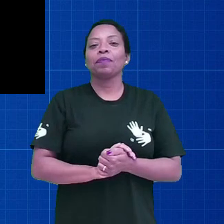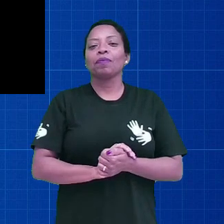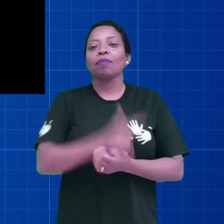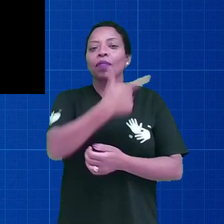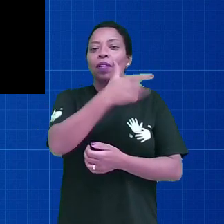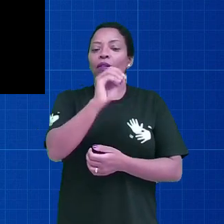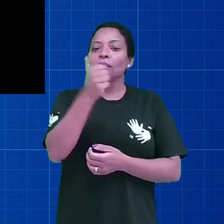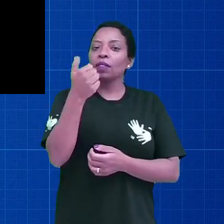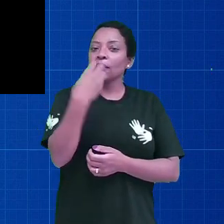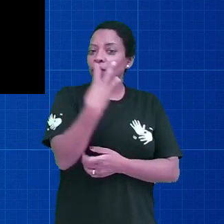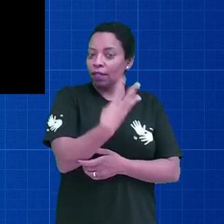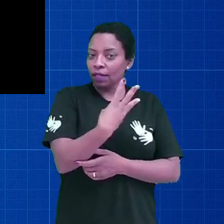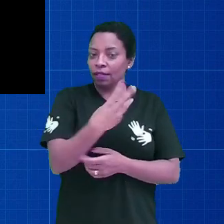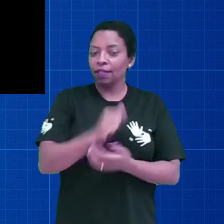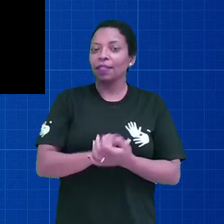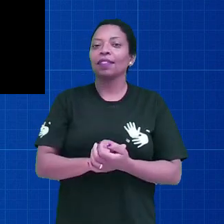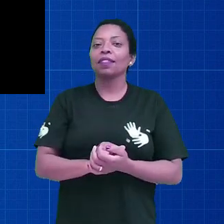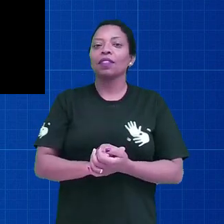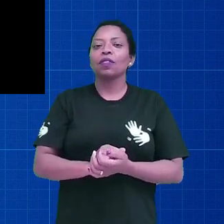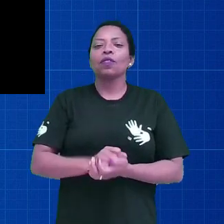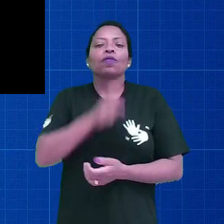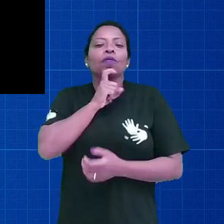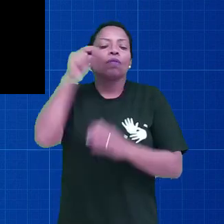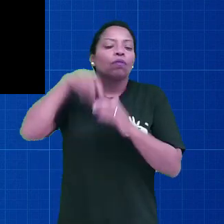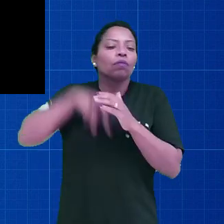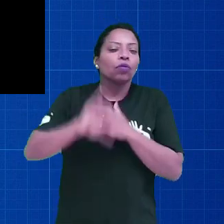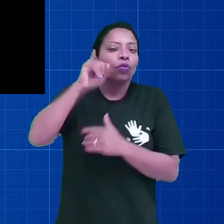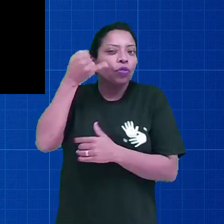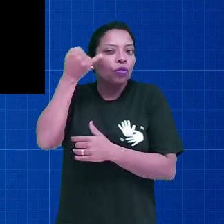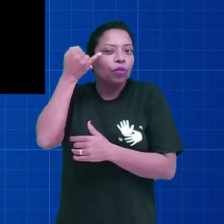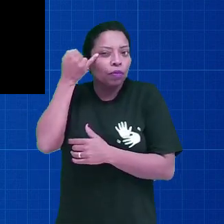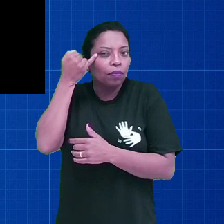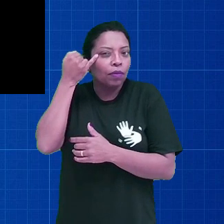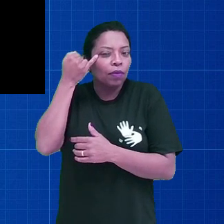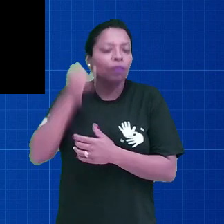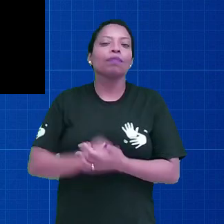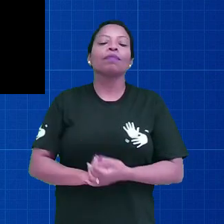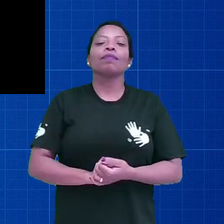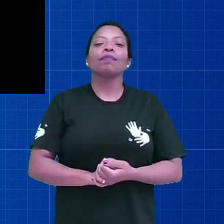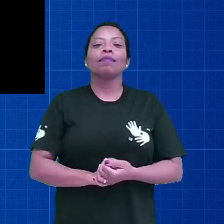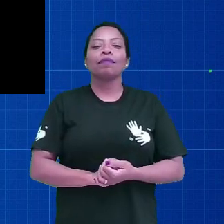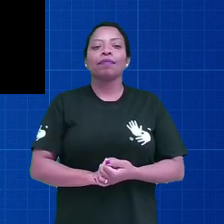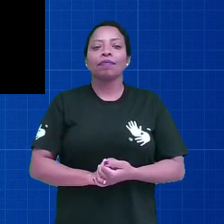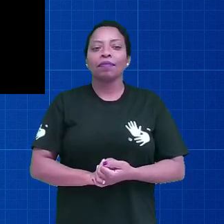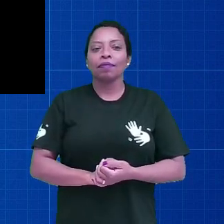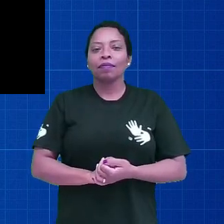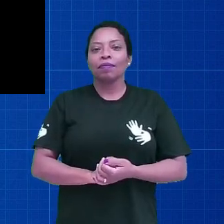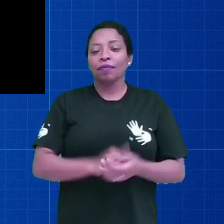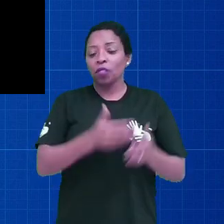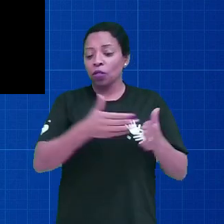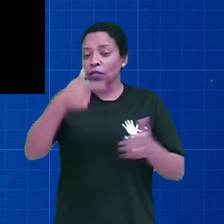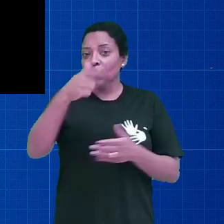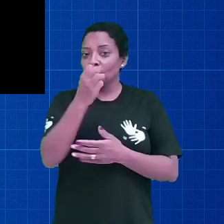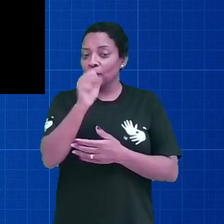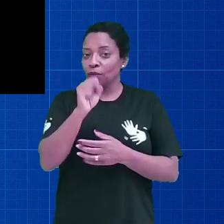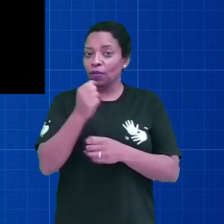de 2013 foi o mais rigoroso no Japão nos últimos 78 anos. Em 2013,